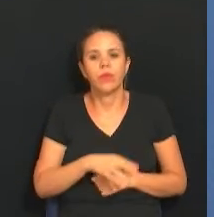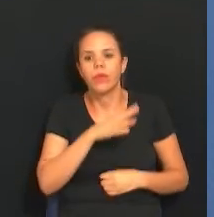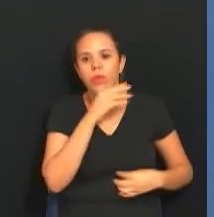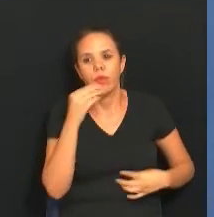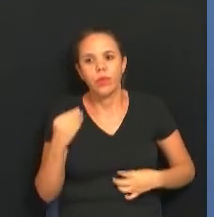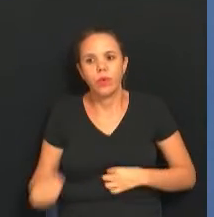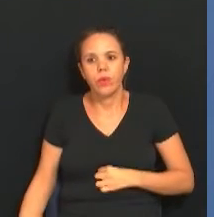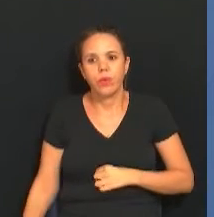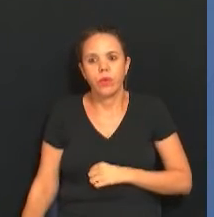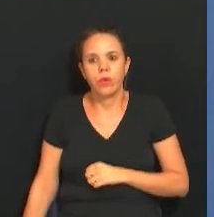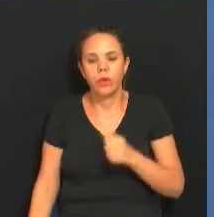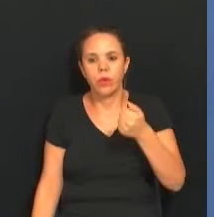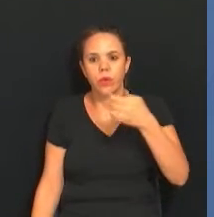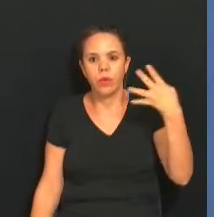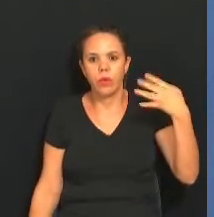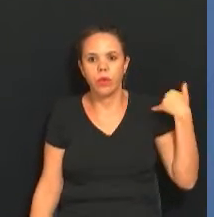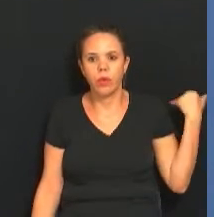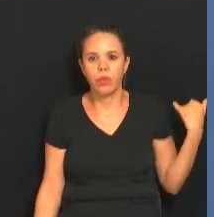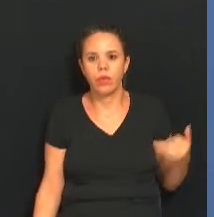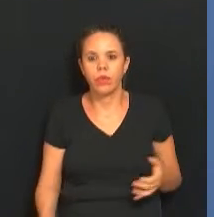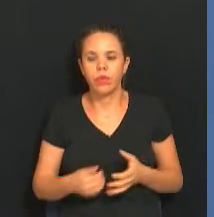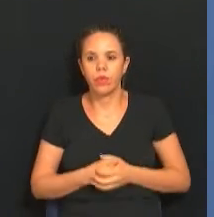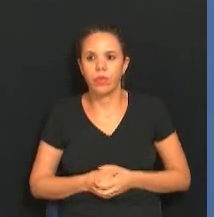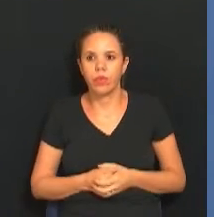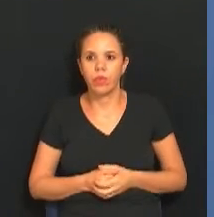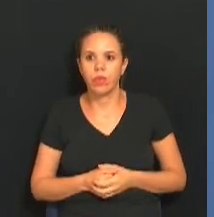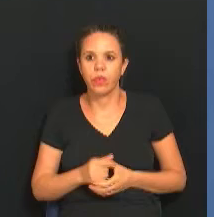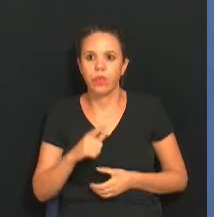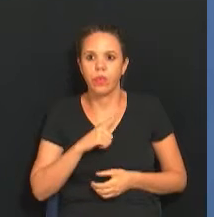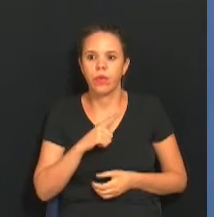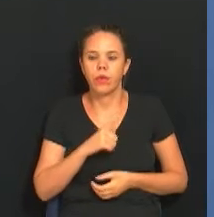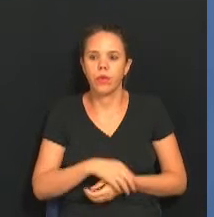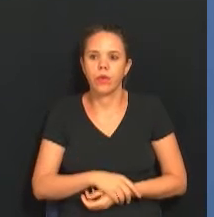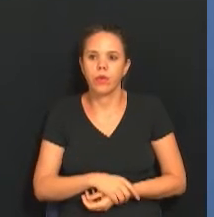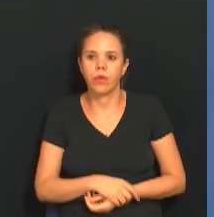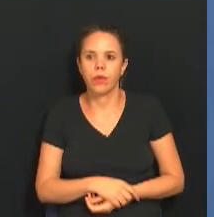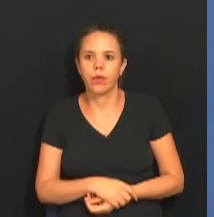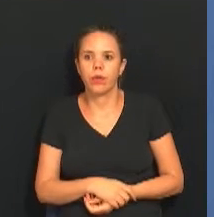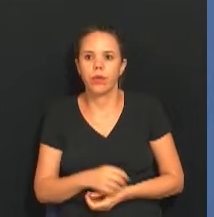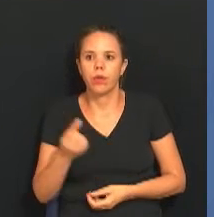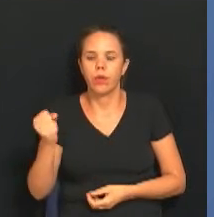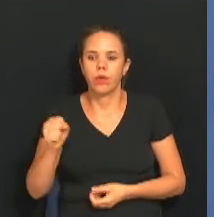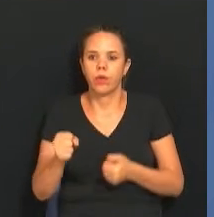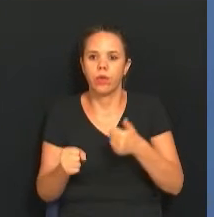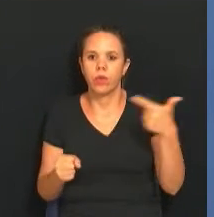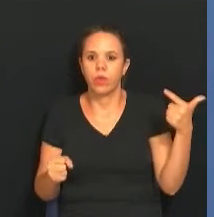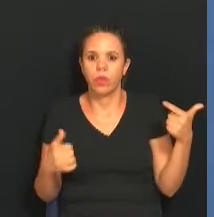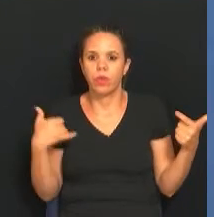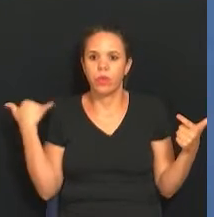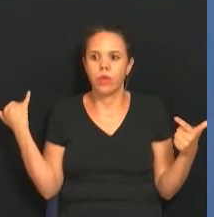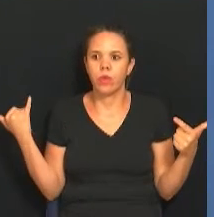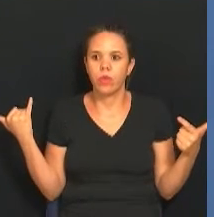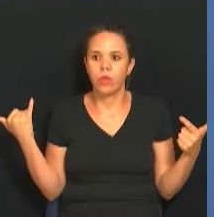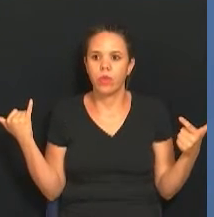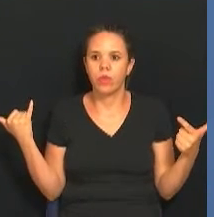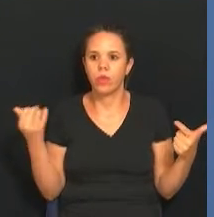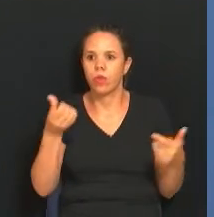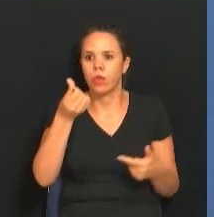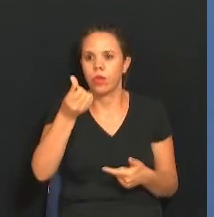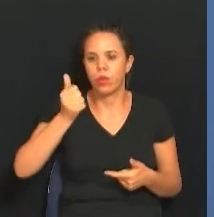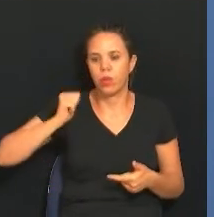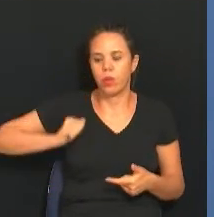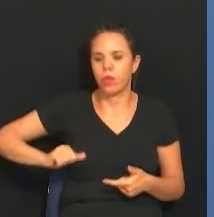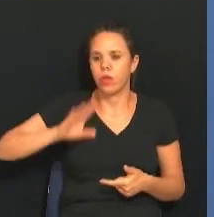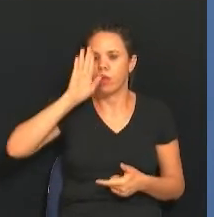a partir de quatorze anos então nós temos de 8 a 12 anos seis bolsas de